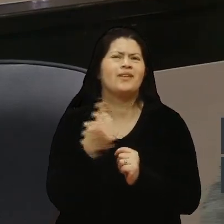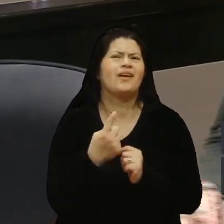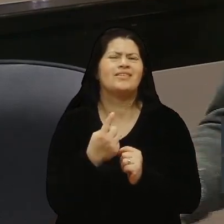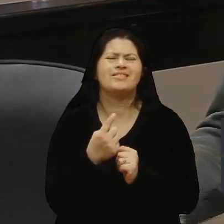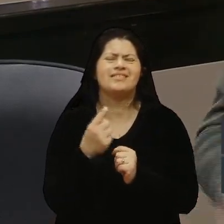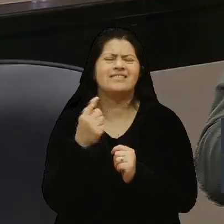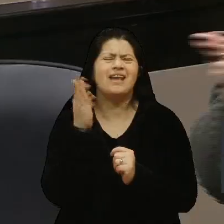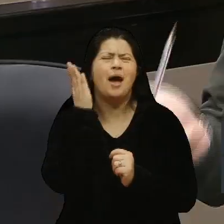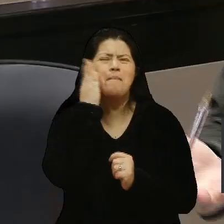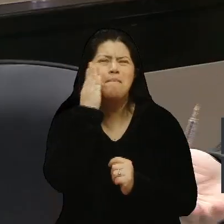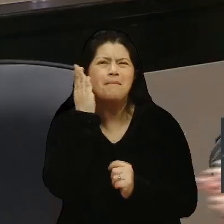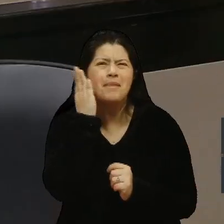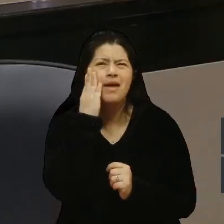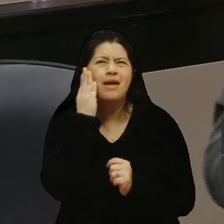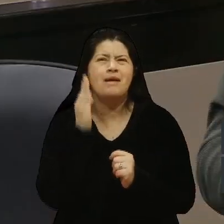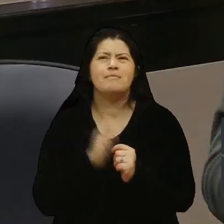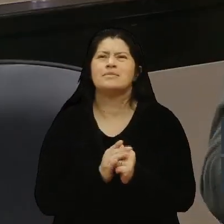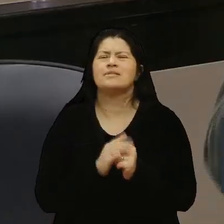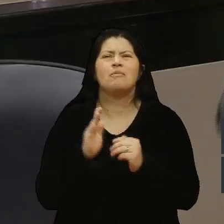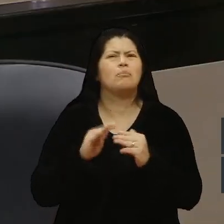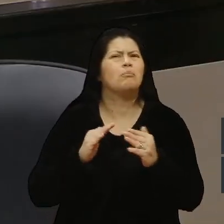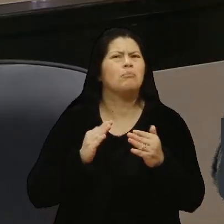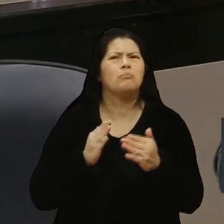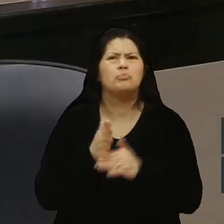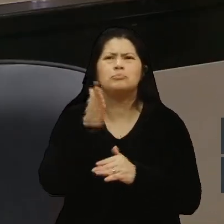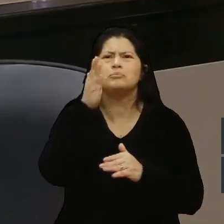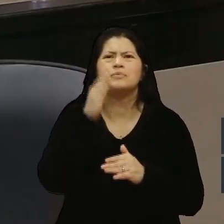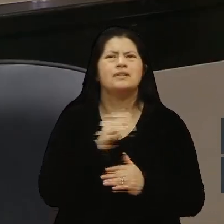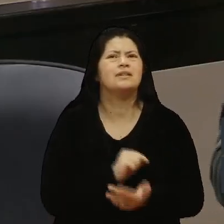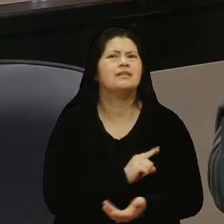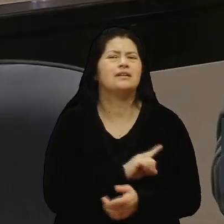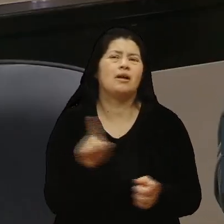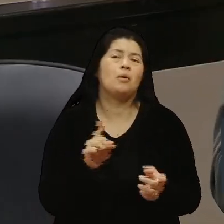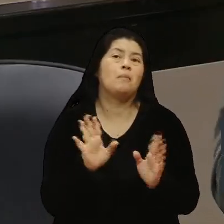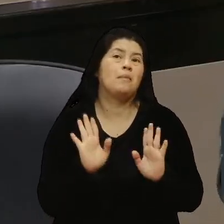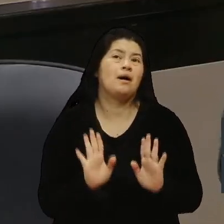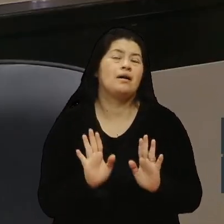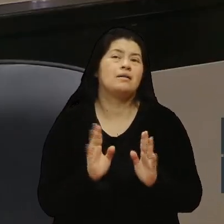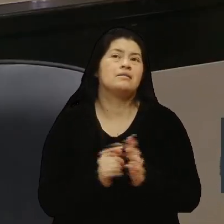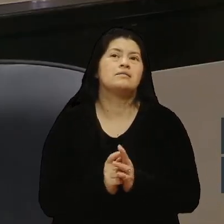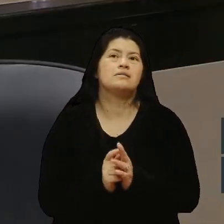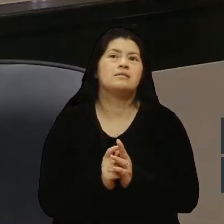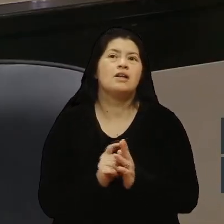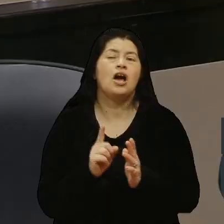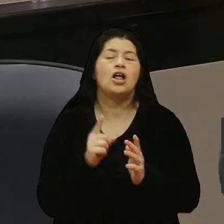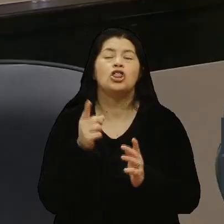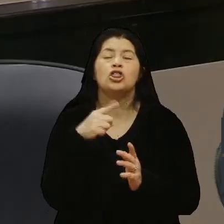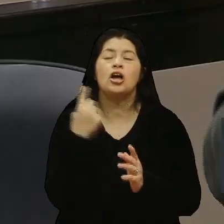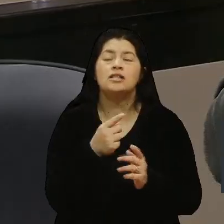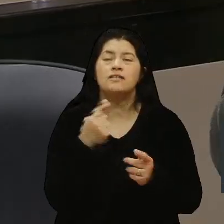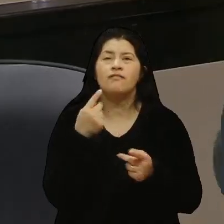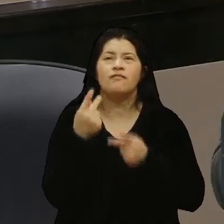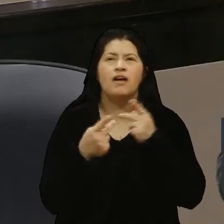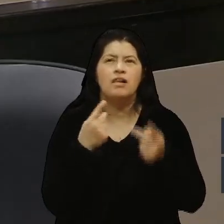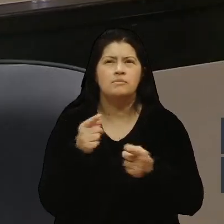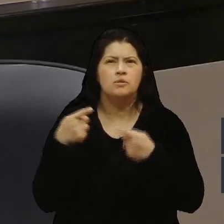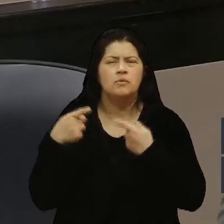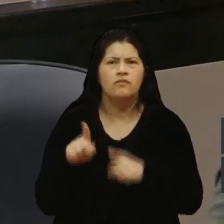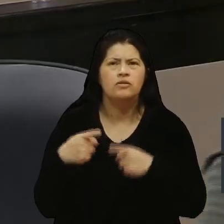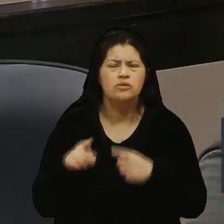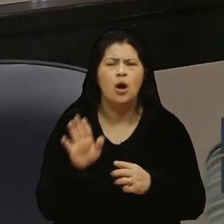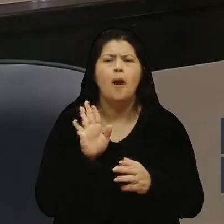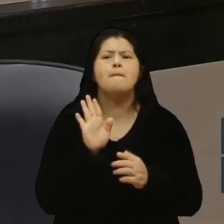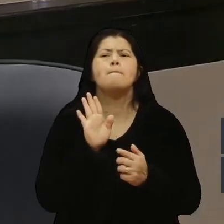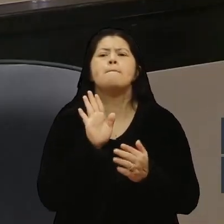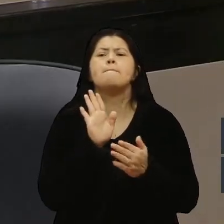talvez, né, que não vai passar, na verdade, iriam falar que era inconstitucional. Mas aqui a gente faz como provocação, né, para mostrar para o executivo,